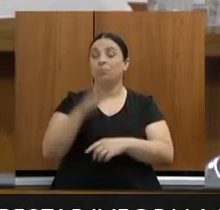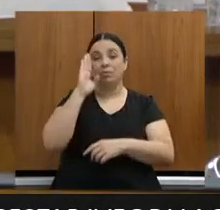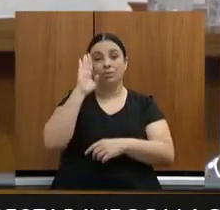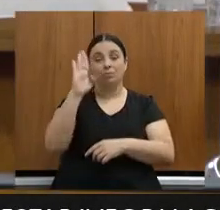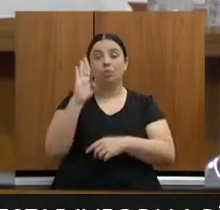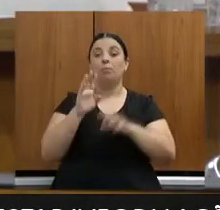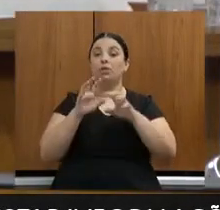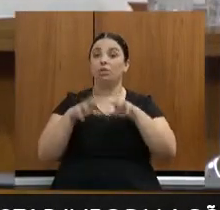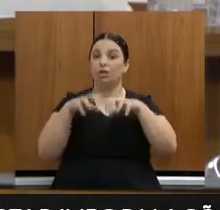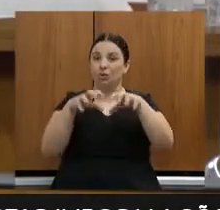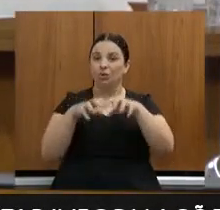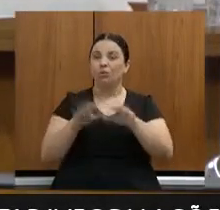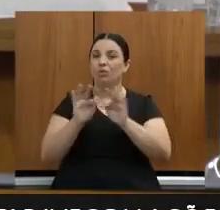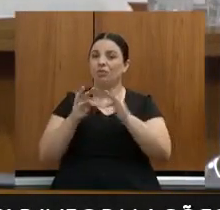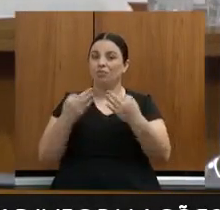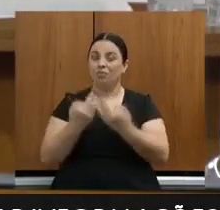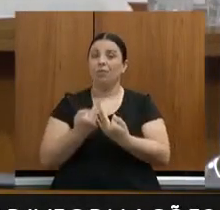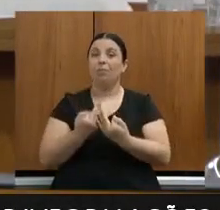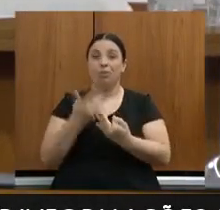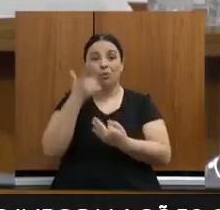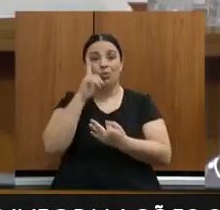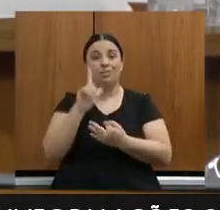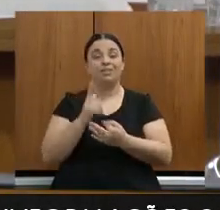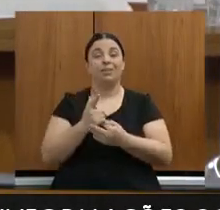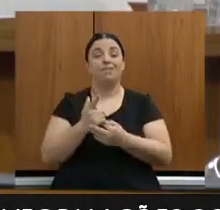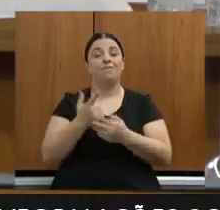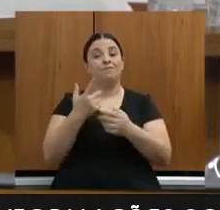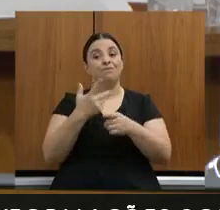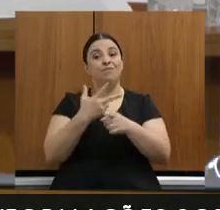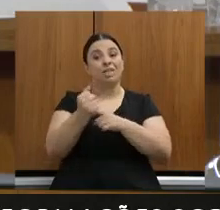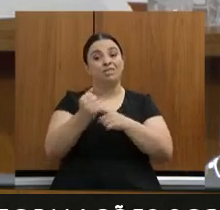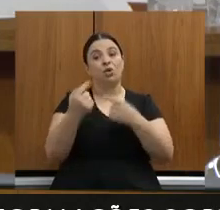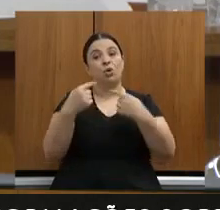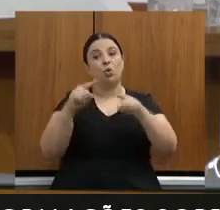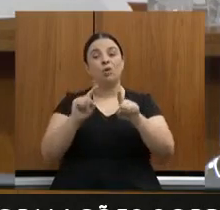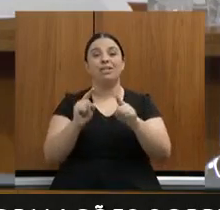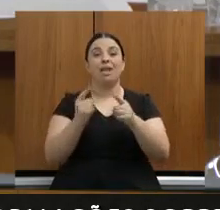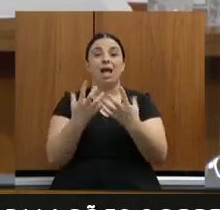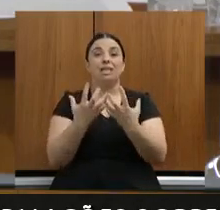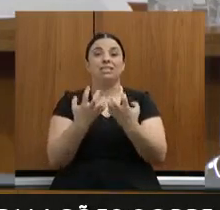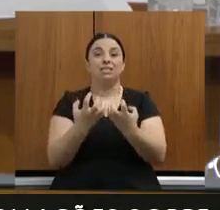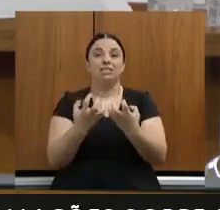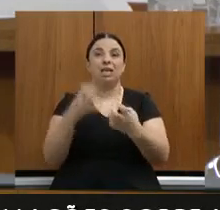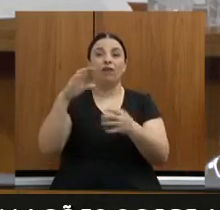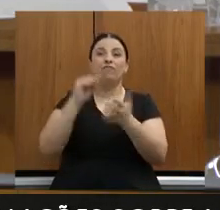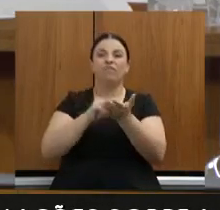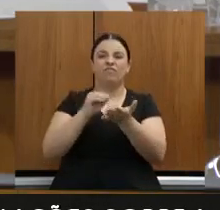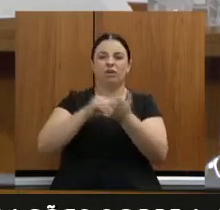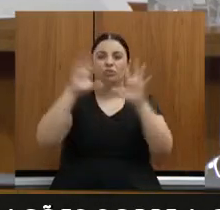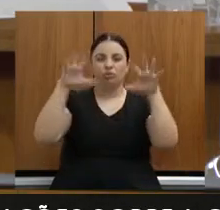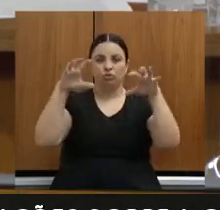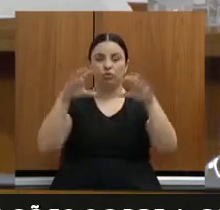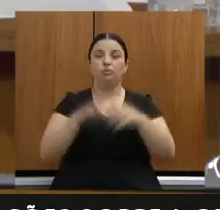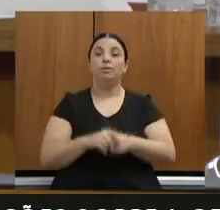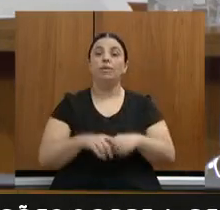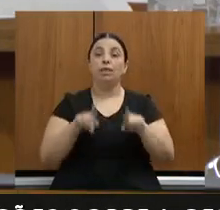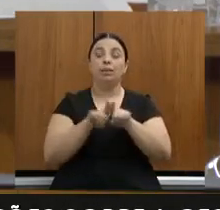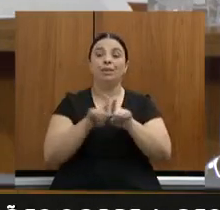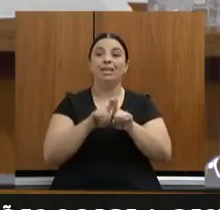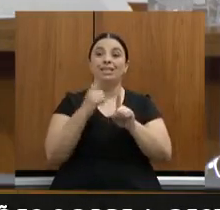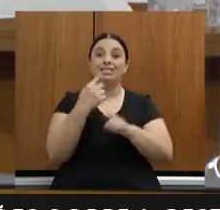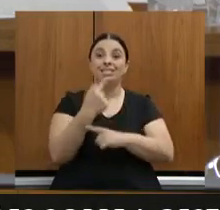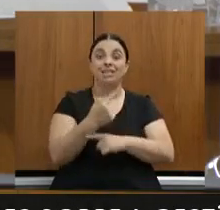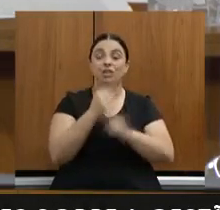agricultores familiares a enfrentar a seca nos últimos tempos fizemos também 7 ciclos de Hub de inovação